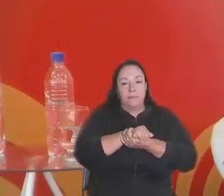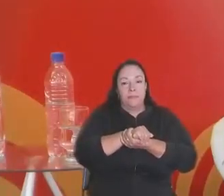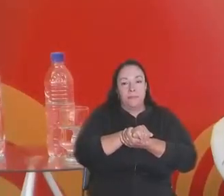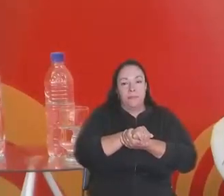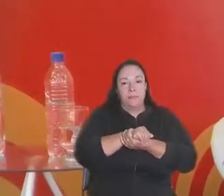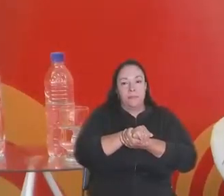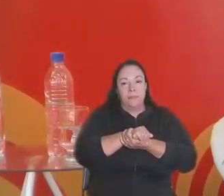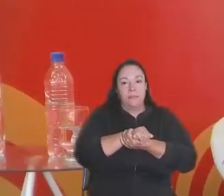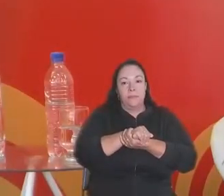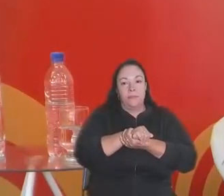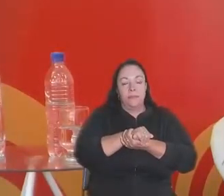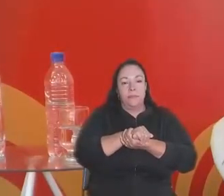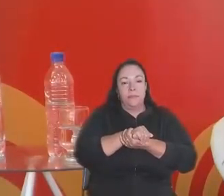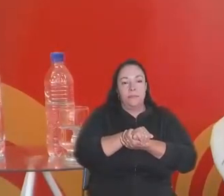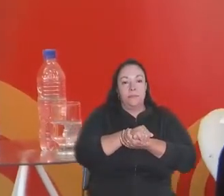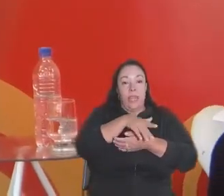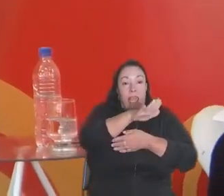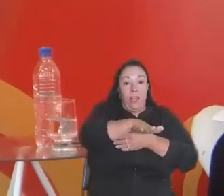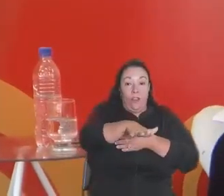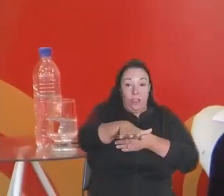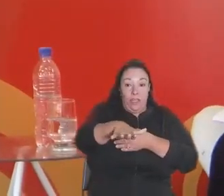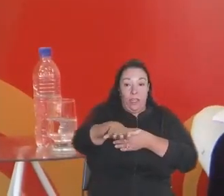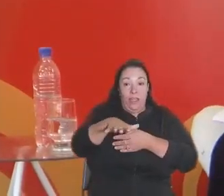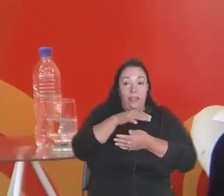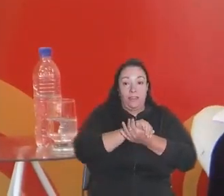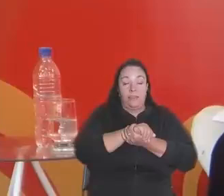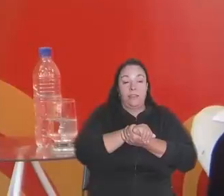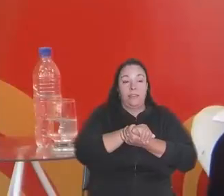E ainda eram crianças, né? A Sara, lá, minha